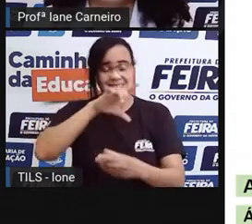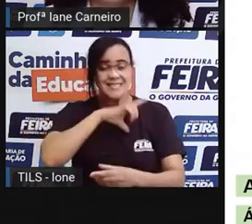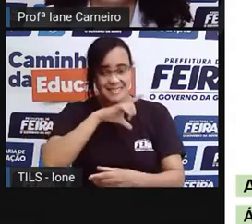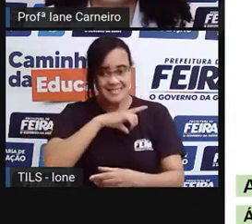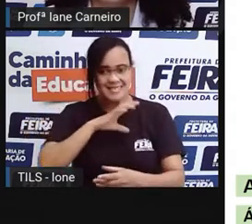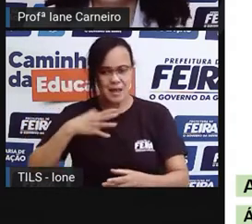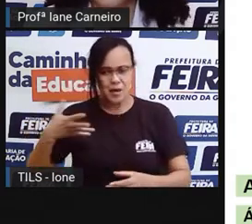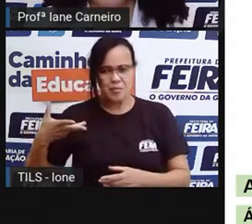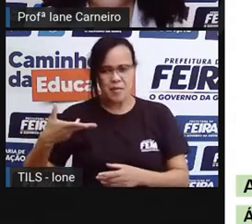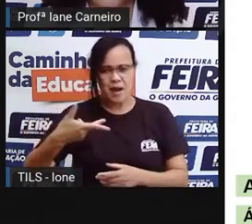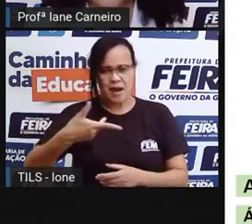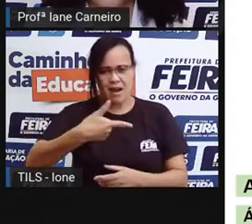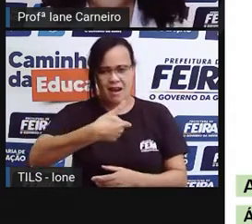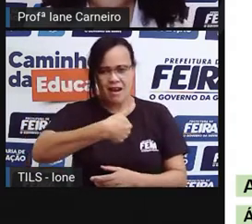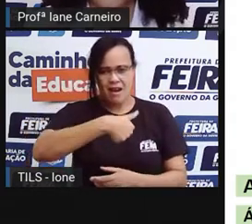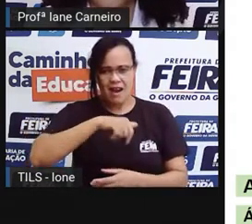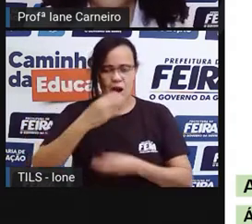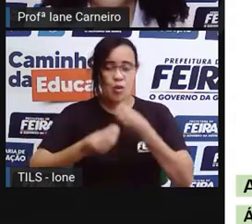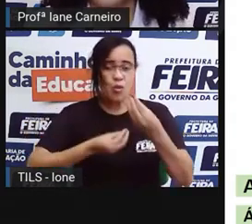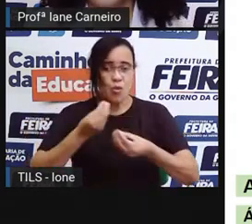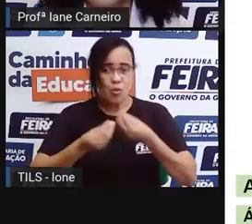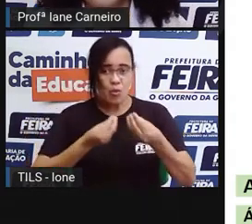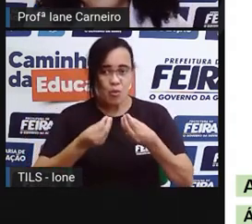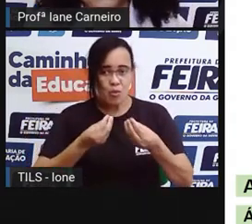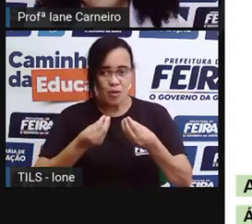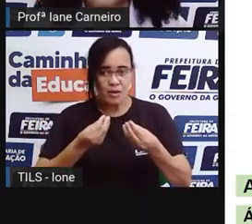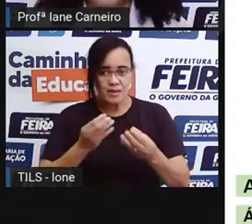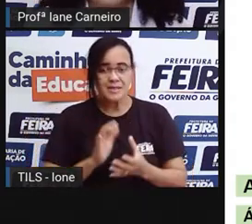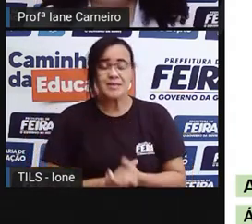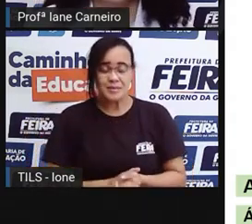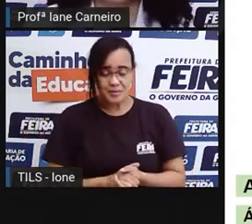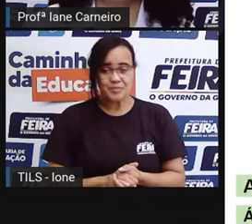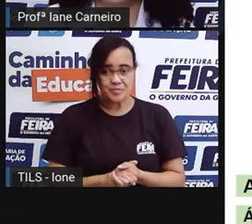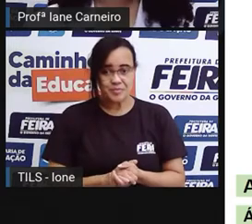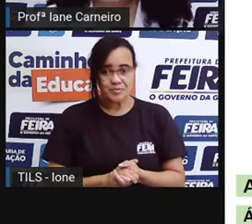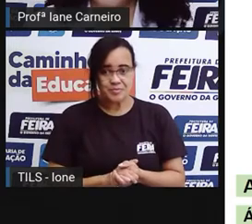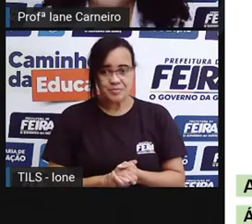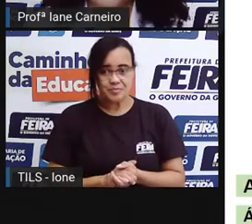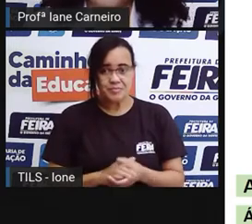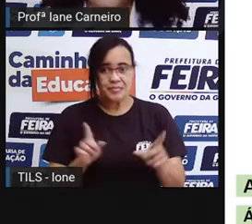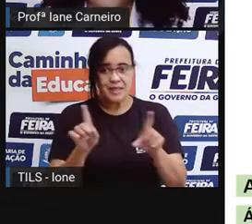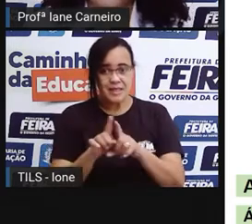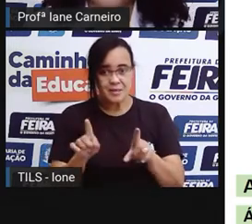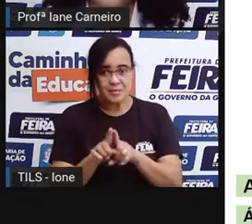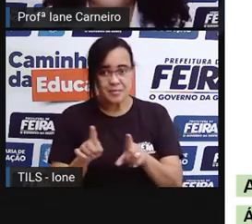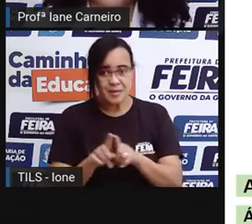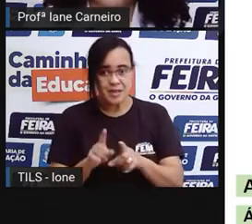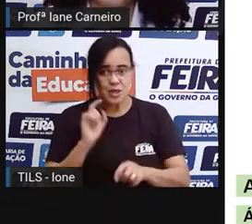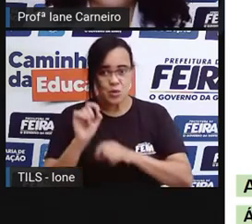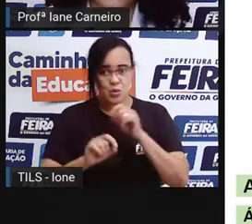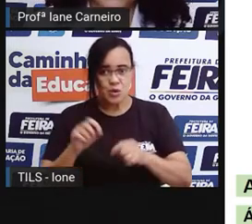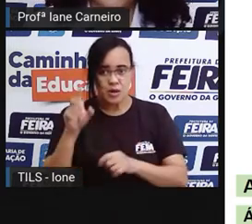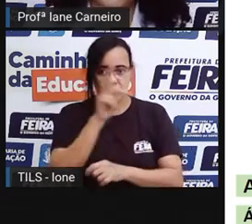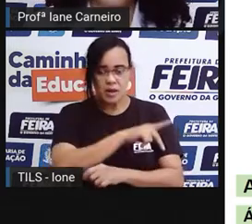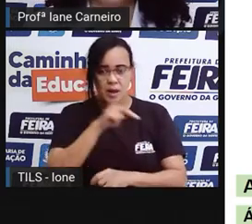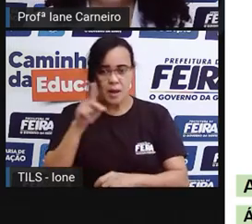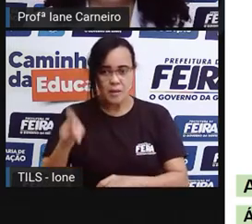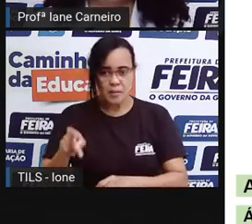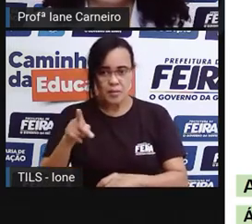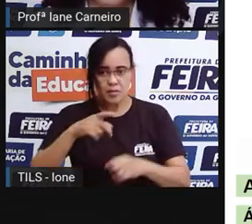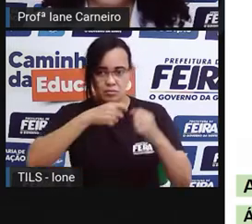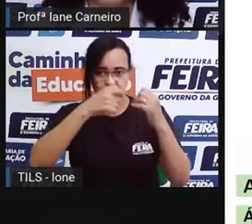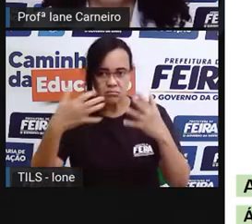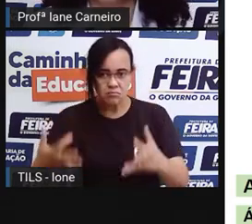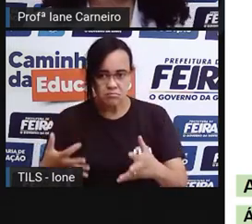sustentabilidade, né? Sobre conservar o meio ambiente, a Pró já deu algumas dicas para vocês, né? Para